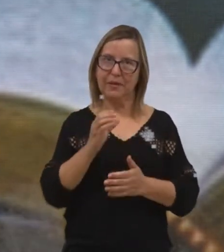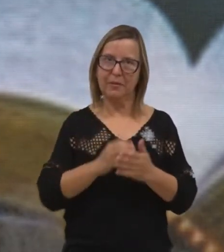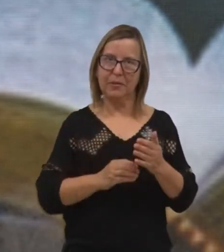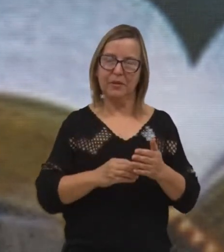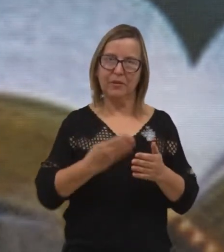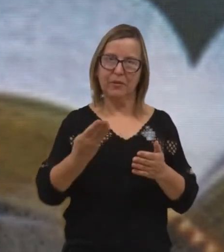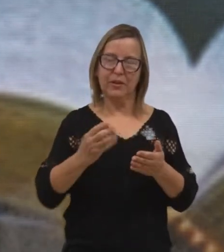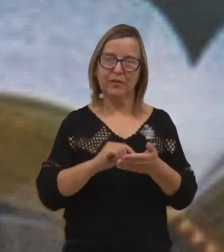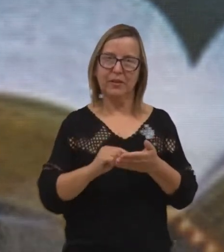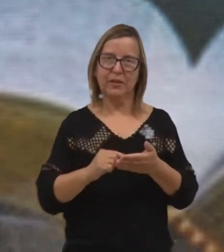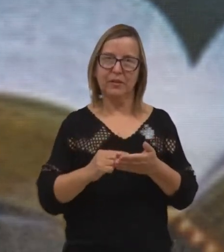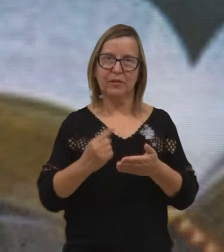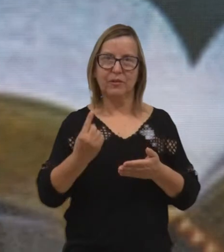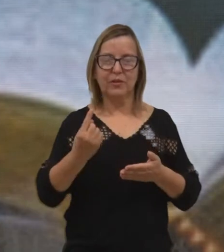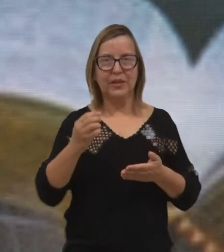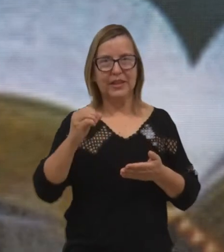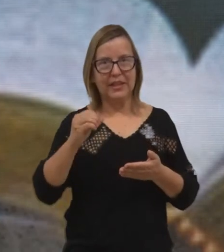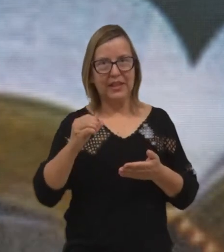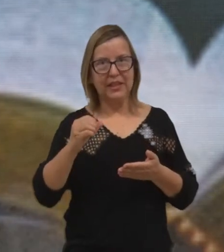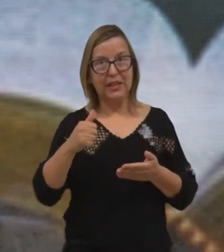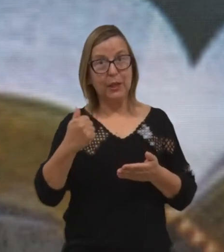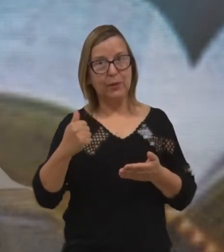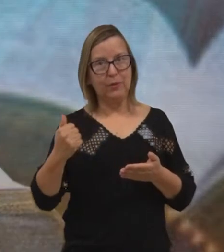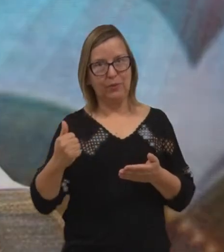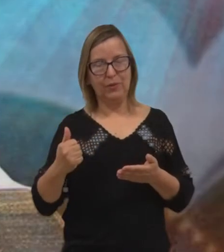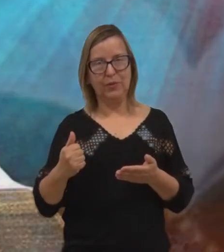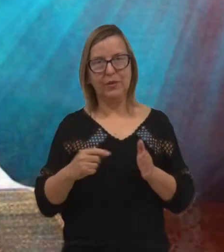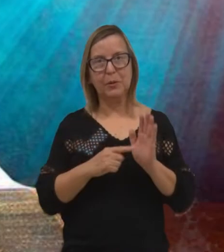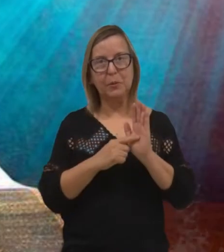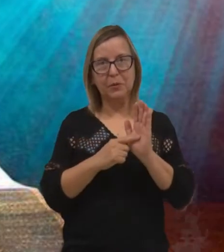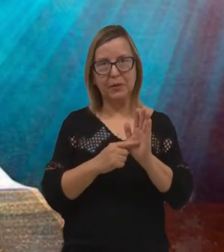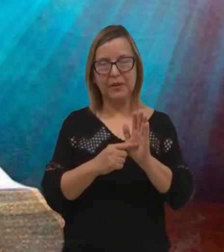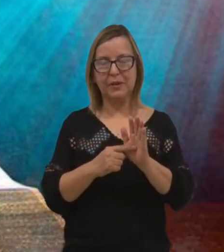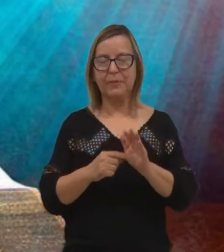11, para enfatizar um outro aspecto.